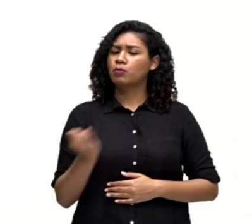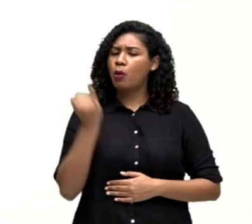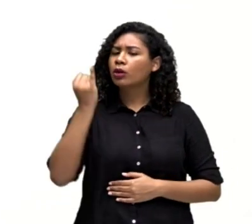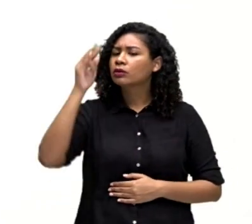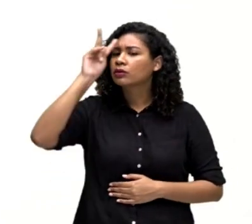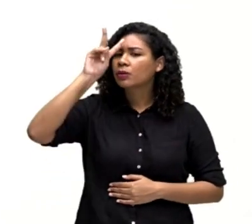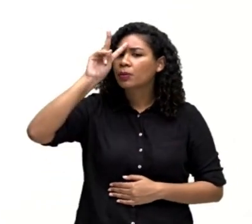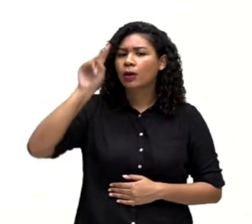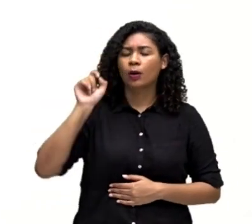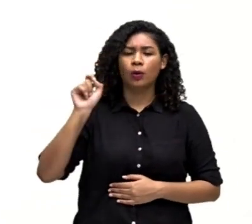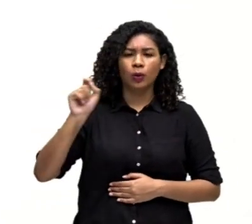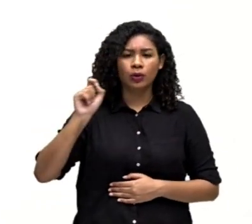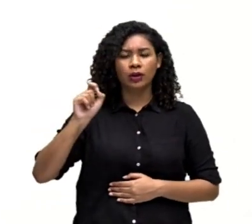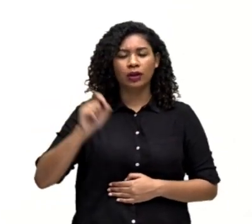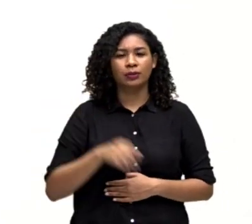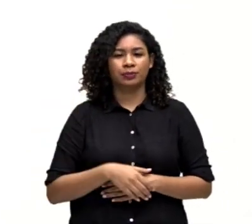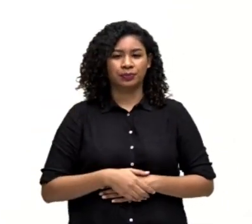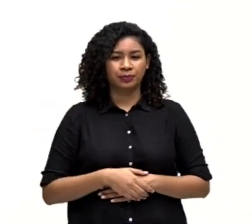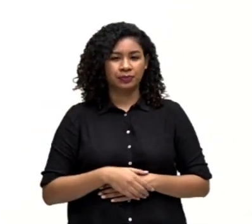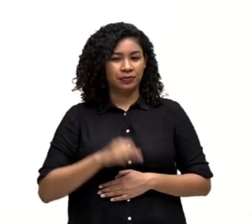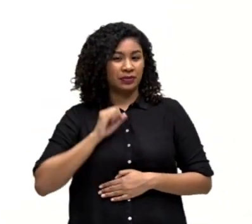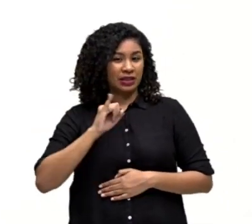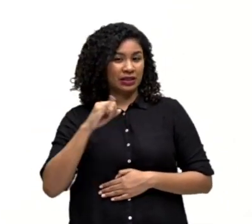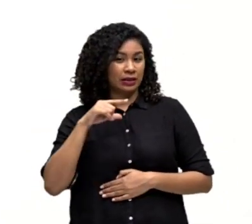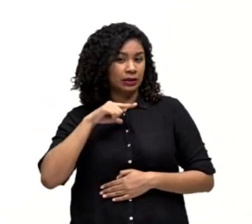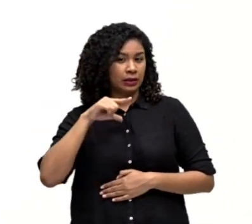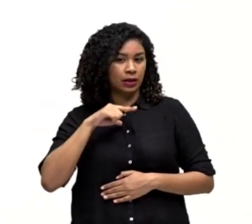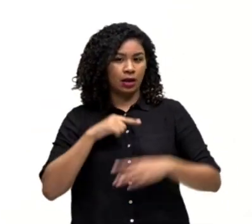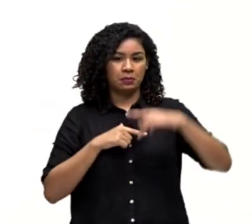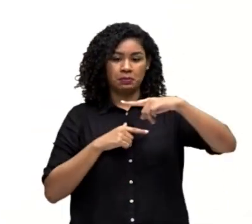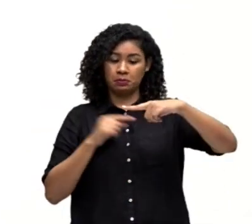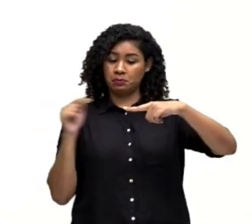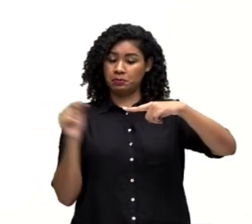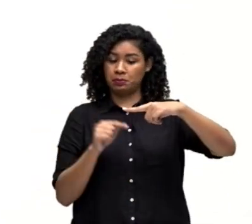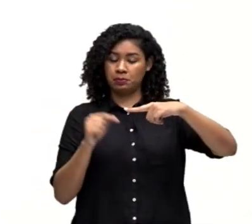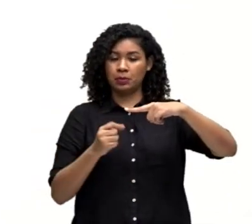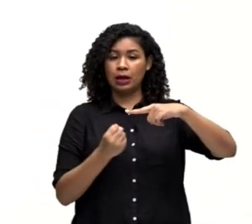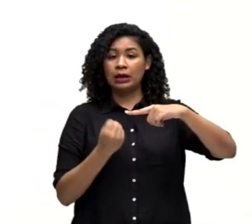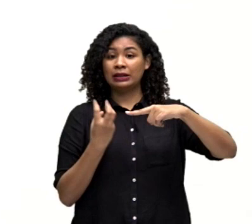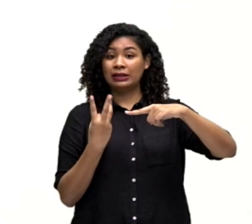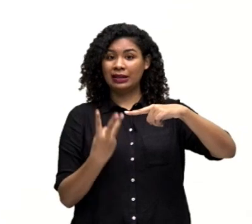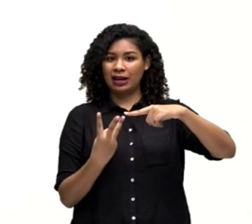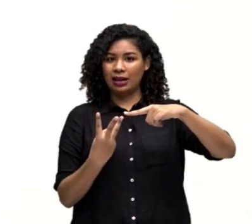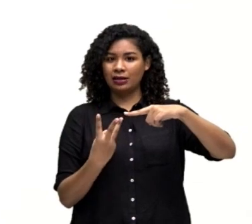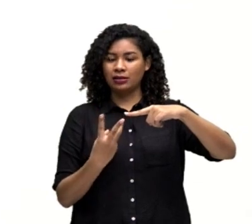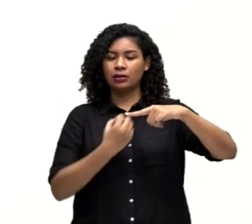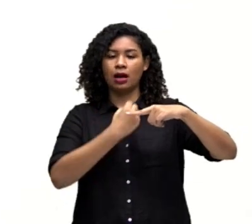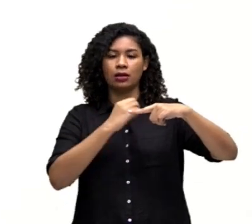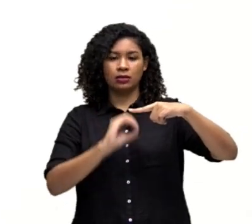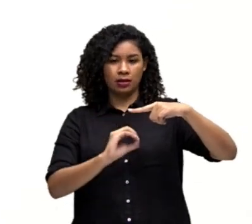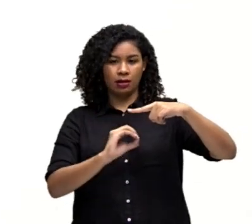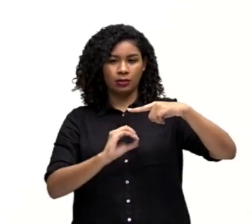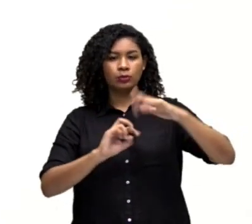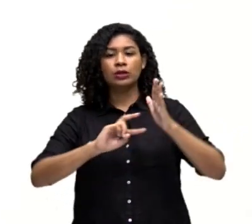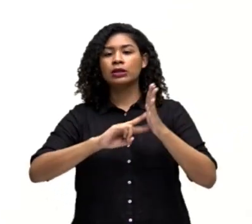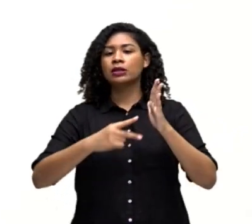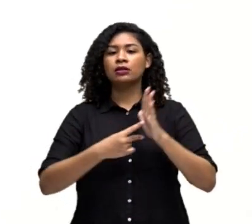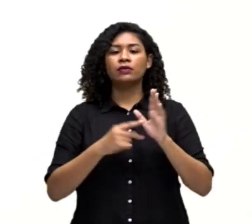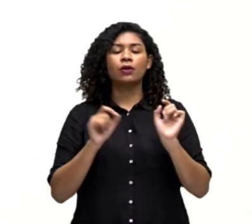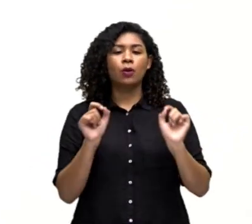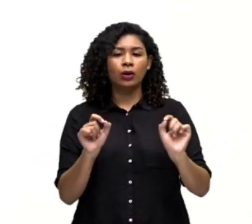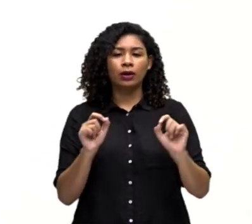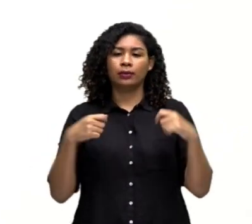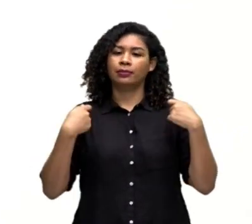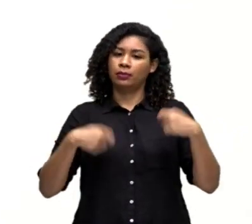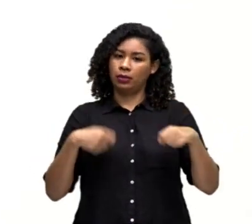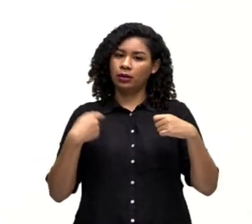que, já que o nosso denominador possui 3 zeros, automaticamente, então, pessoal, eu tenho que